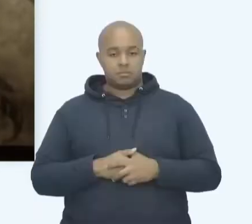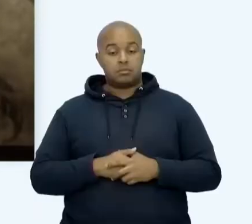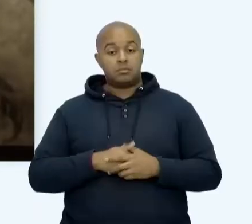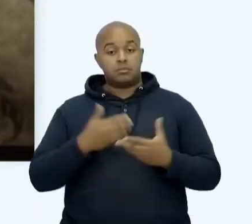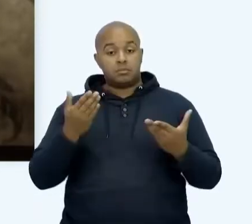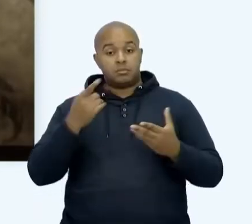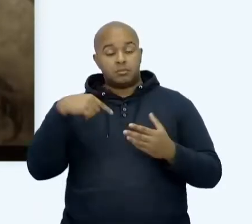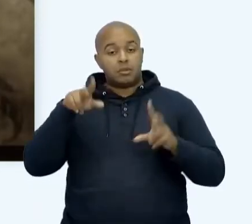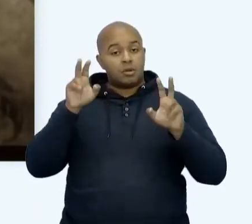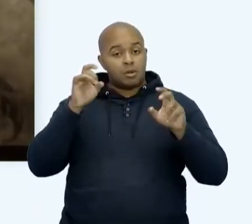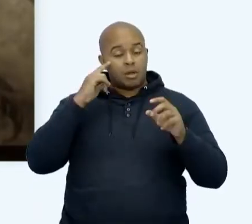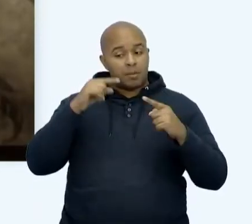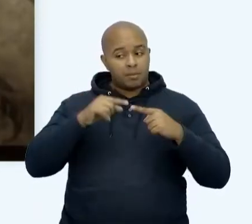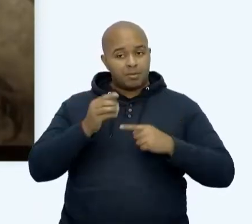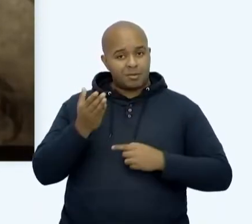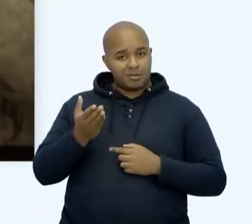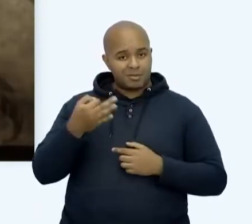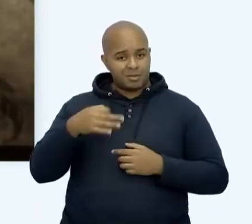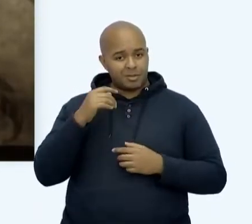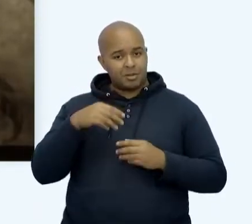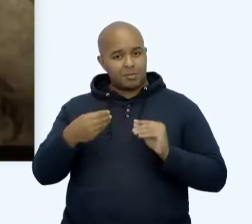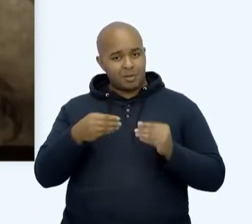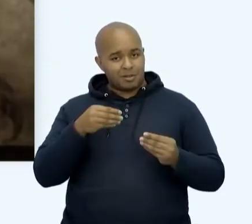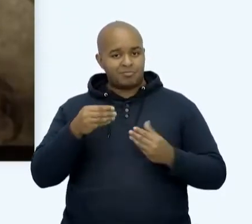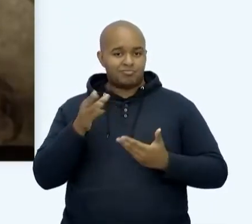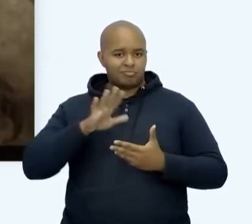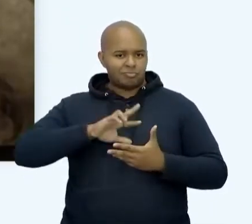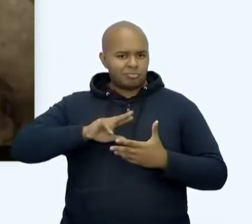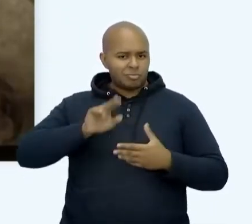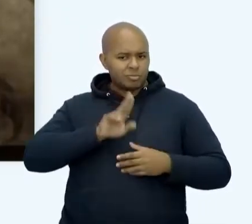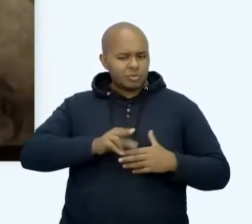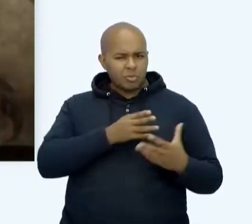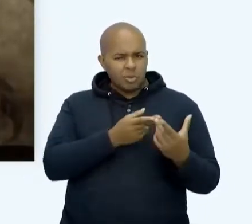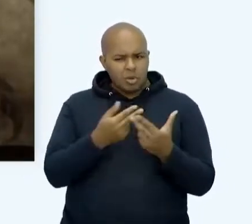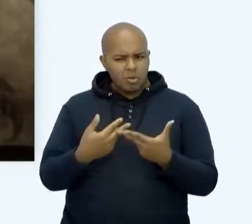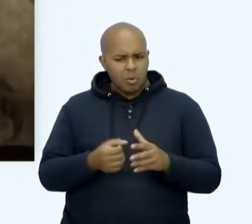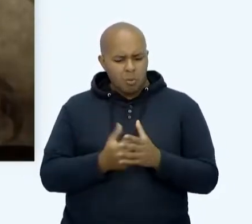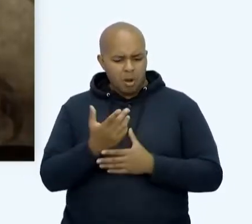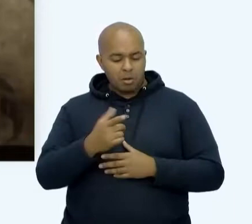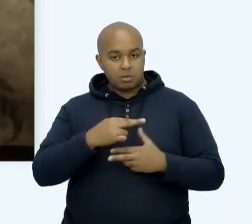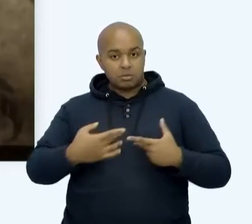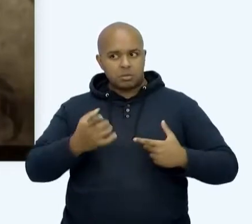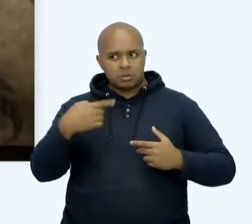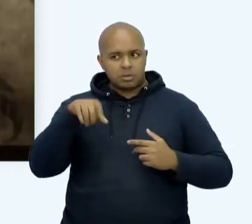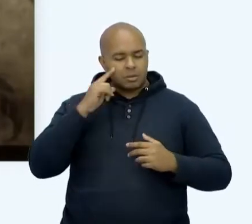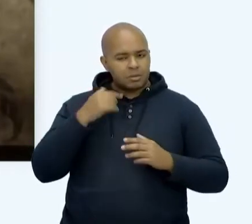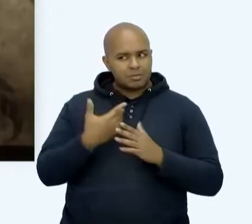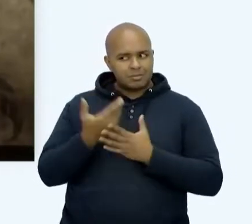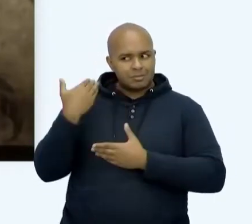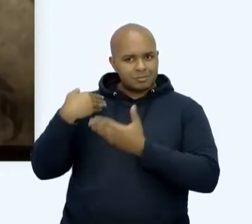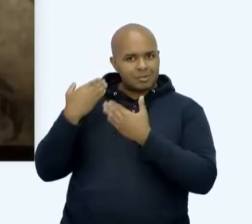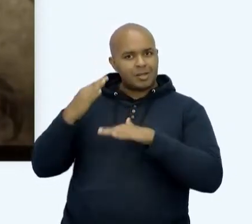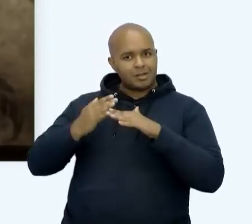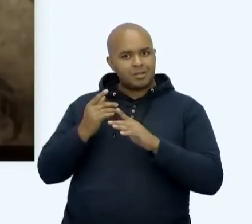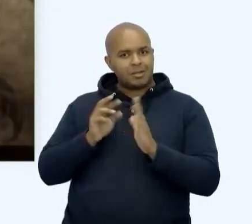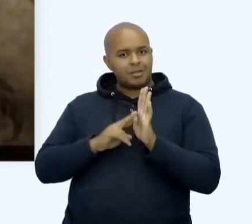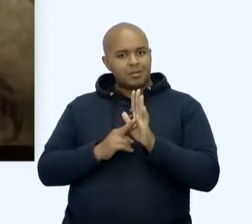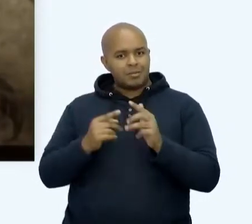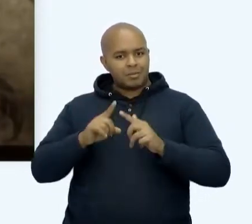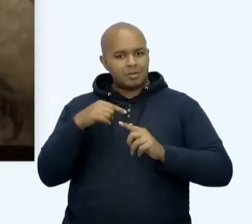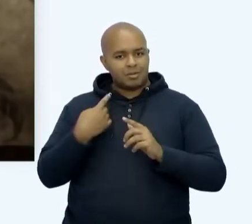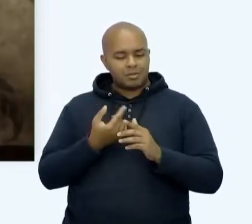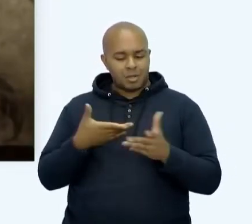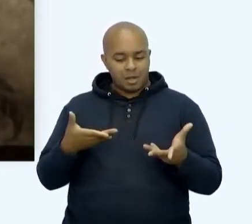Hoje o nosso assunto é sobre eles, os plásticos. Usamos tanta quantidade que nossos descendentes talvez se refiram à